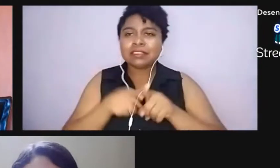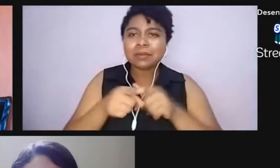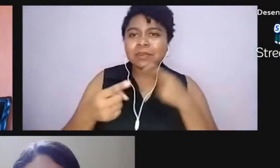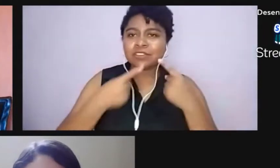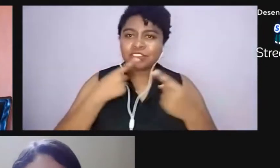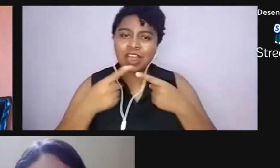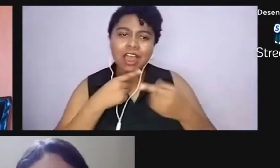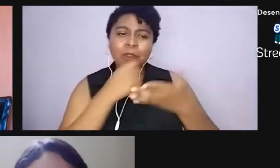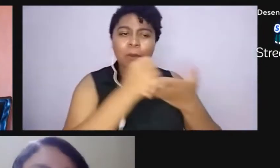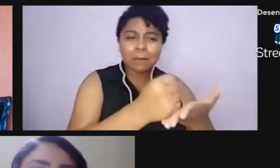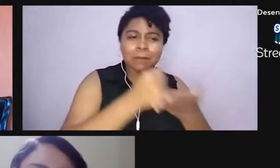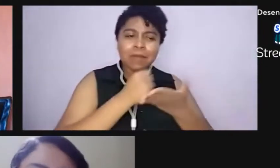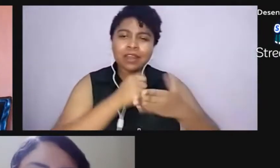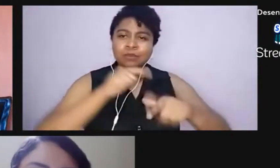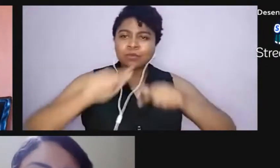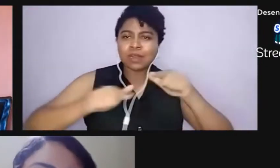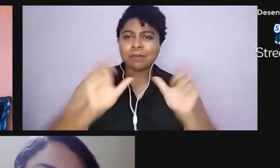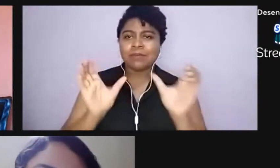equipe.